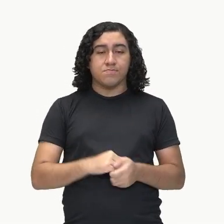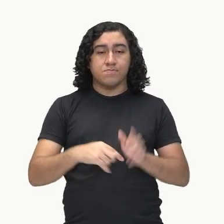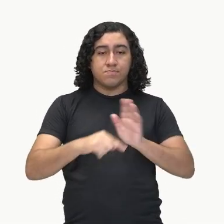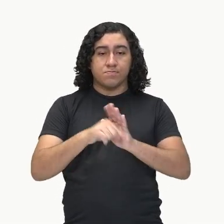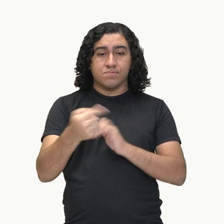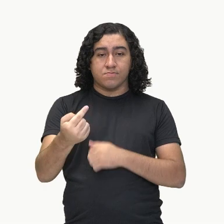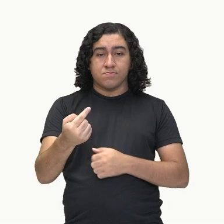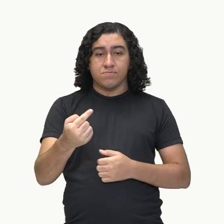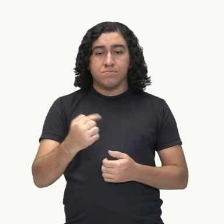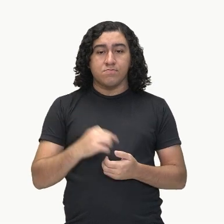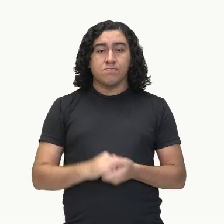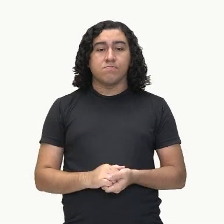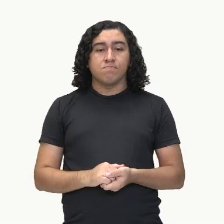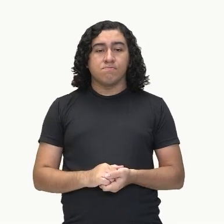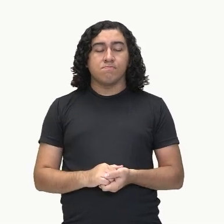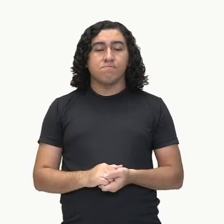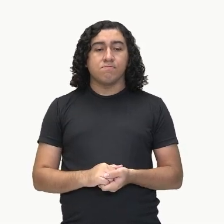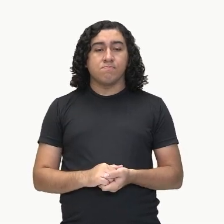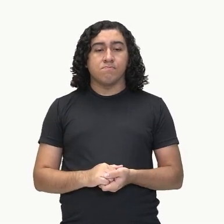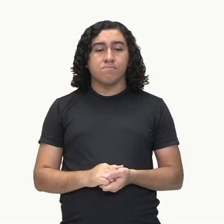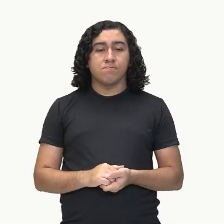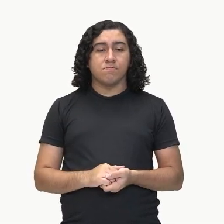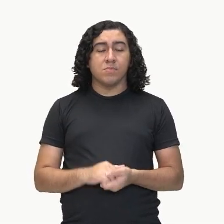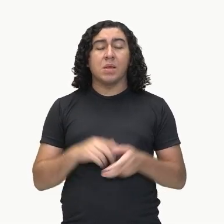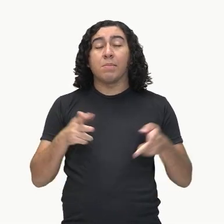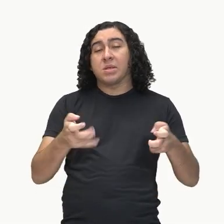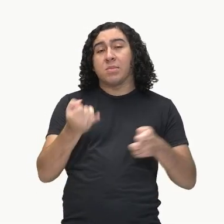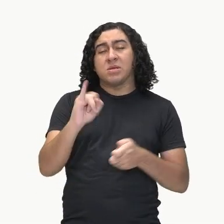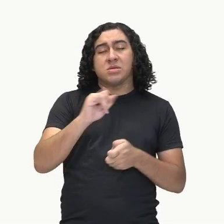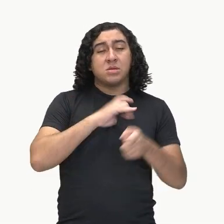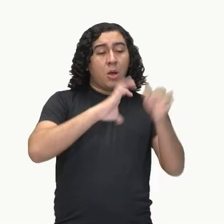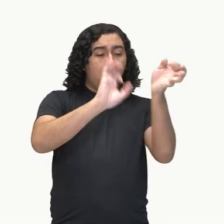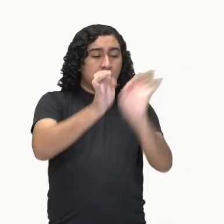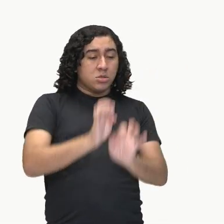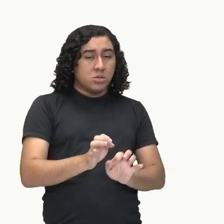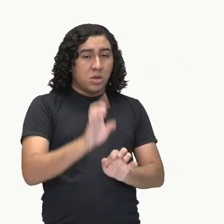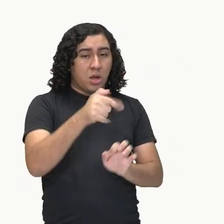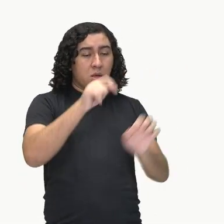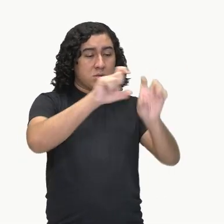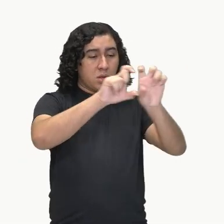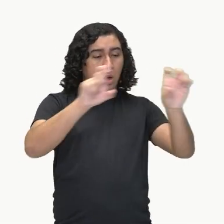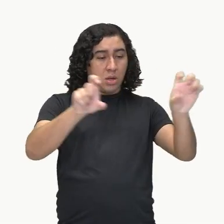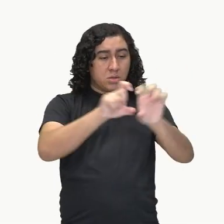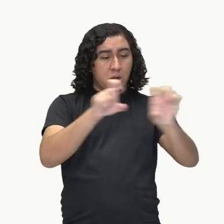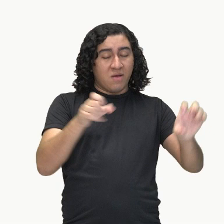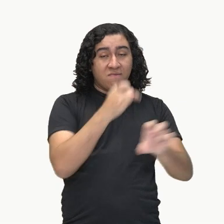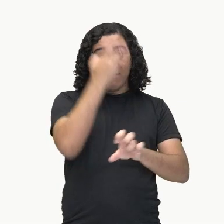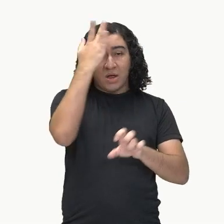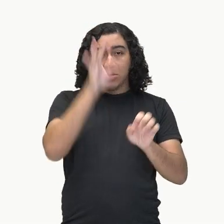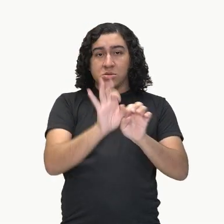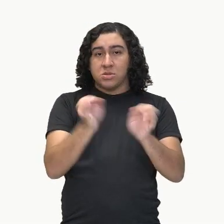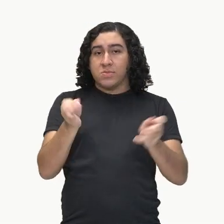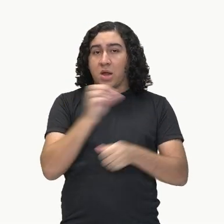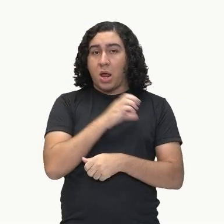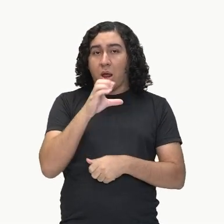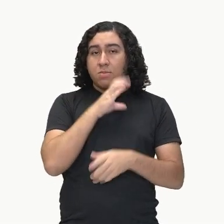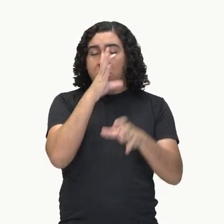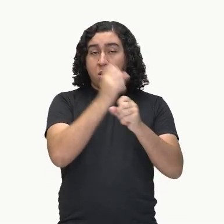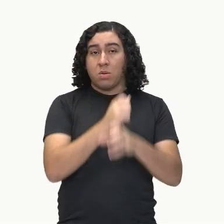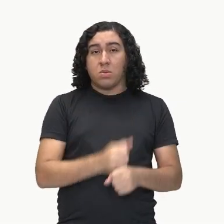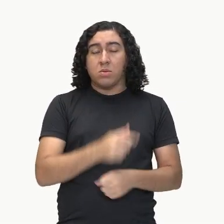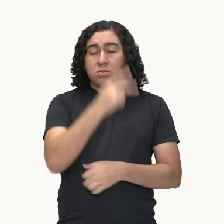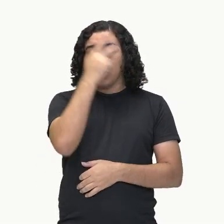1. Percebeu que quando se organizou assim, que eu vou chamar de forma tradicional, fica mais fácil para você